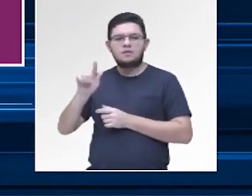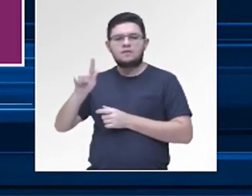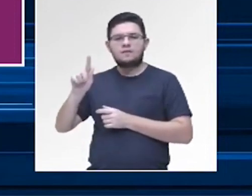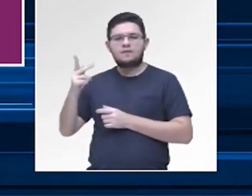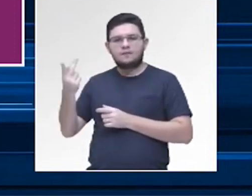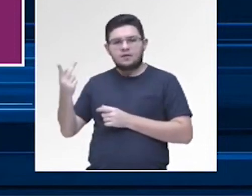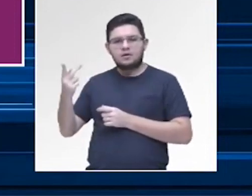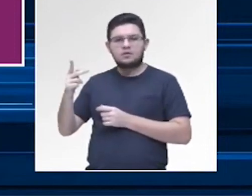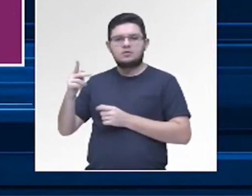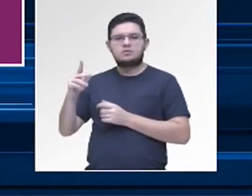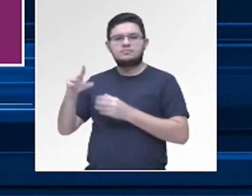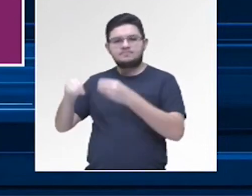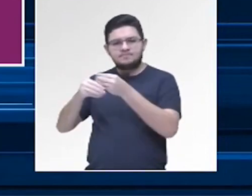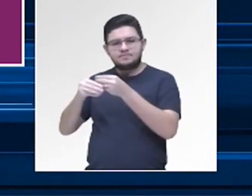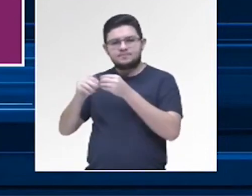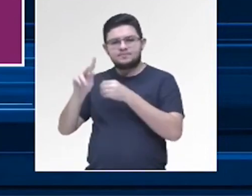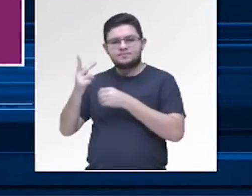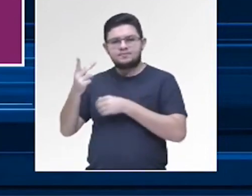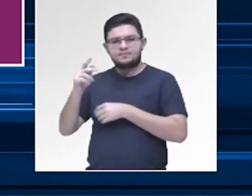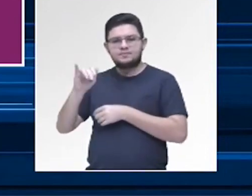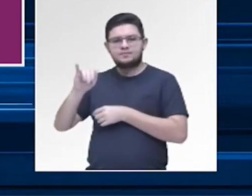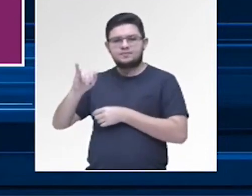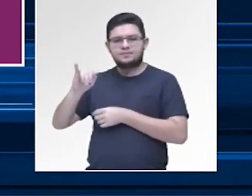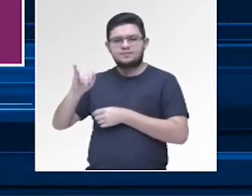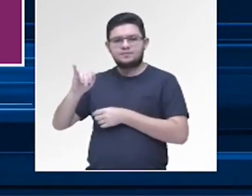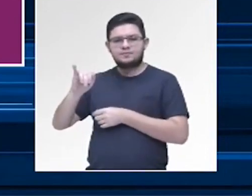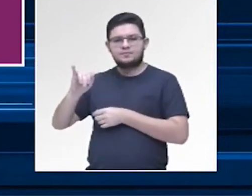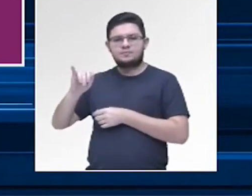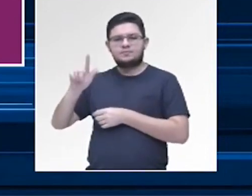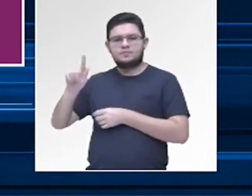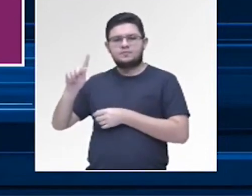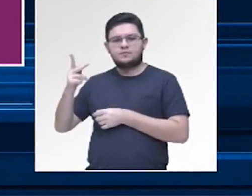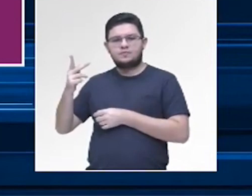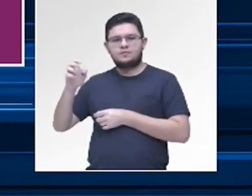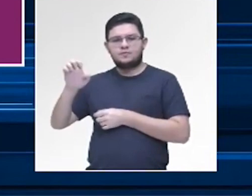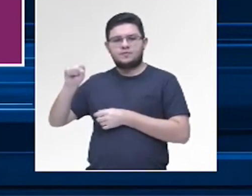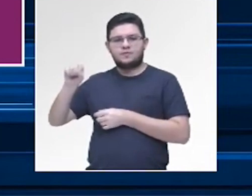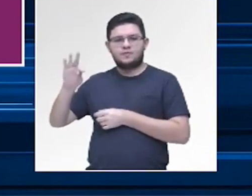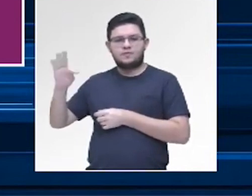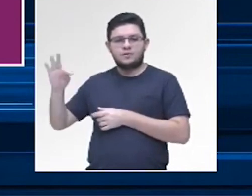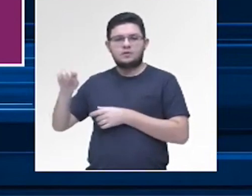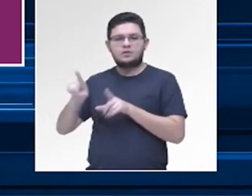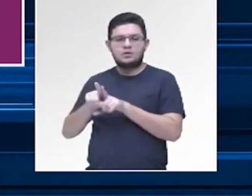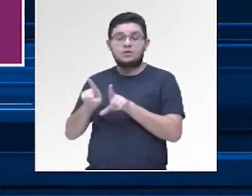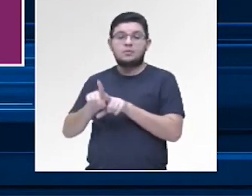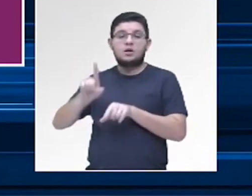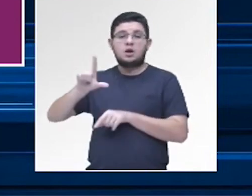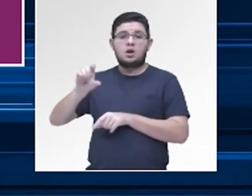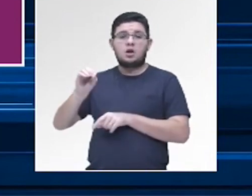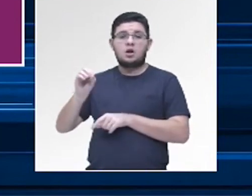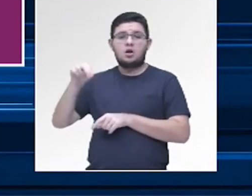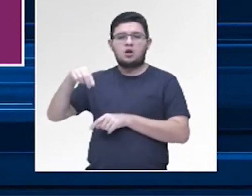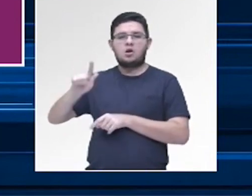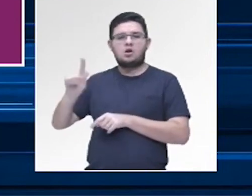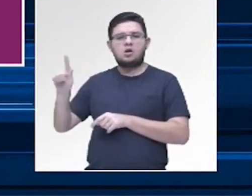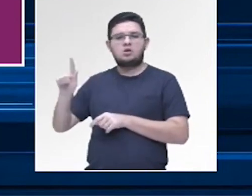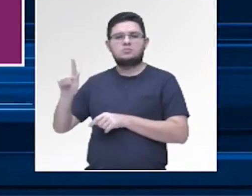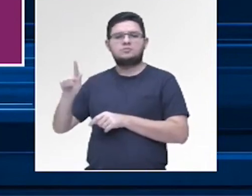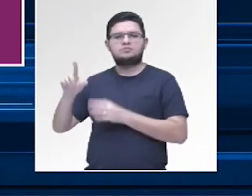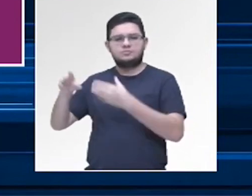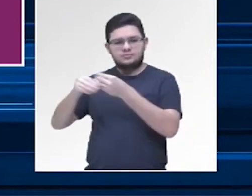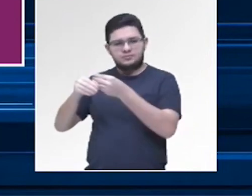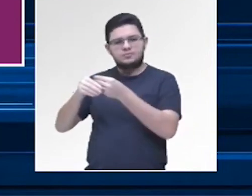the highest, e por fim eu tenho o long, que também é um adjetivo curto, né, 4 letrinhas ali, que